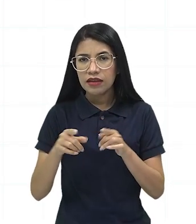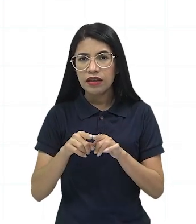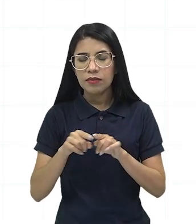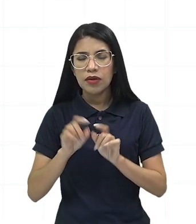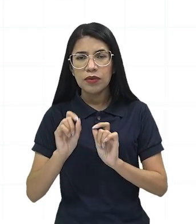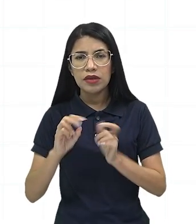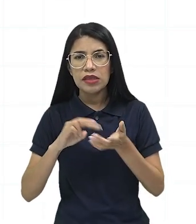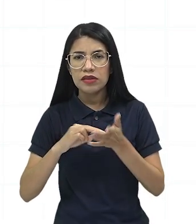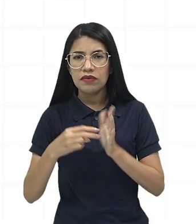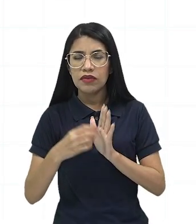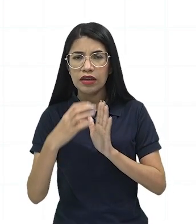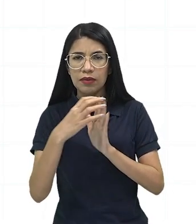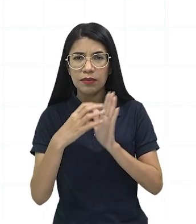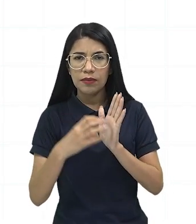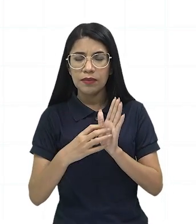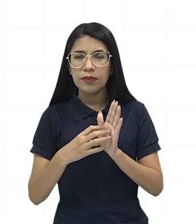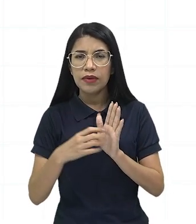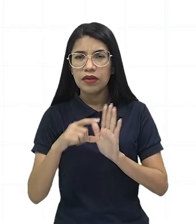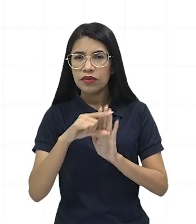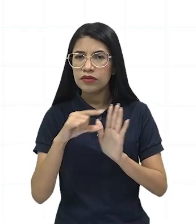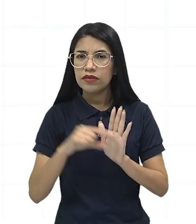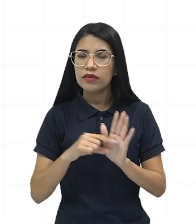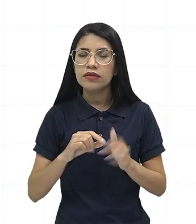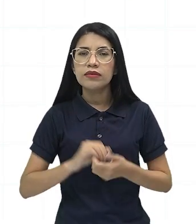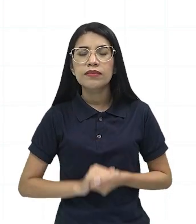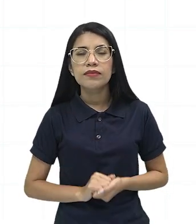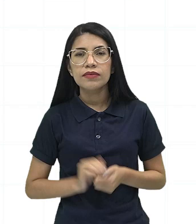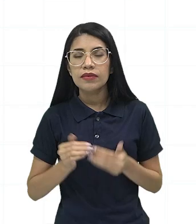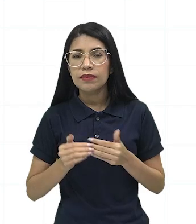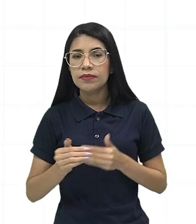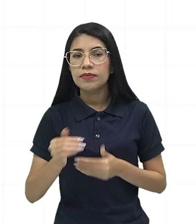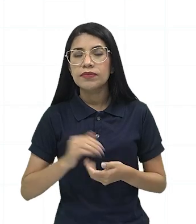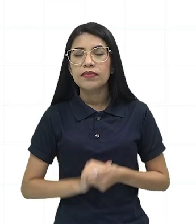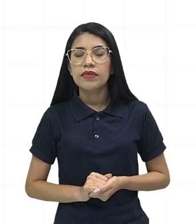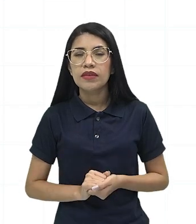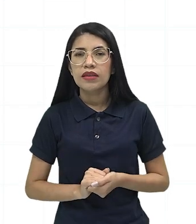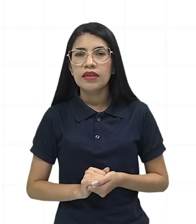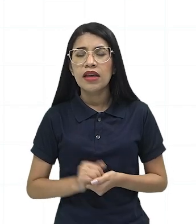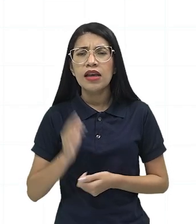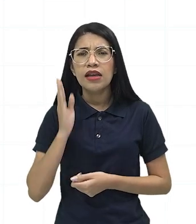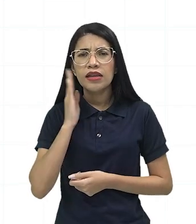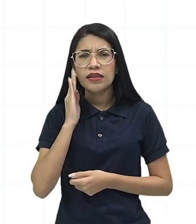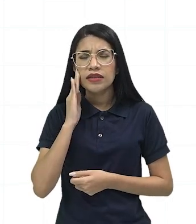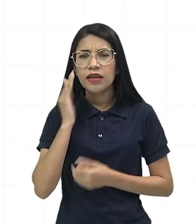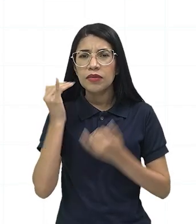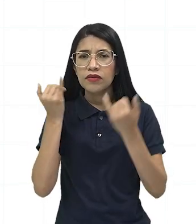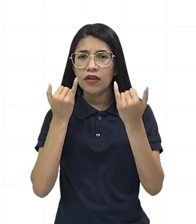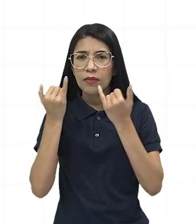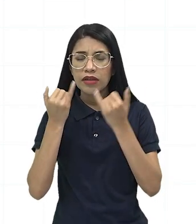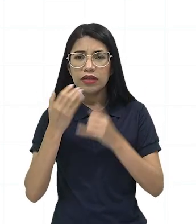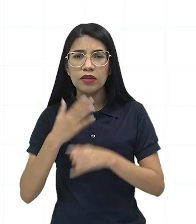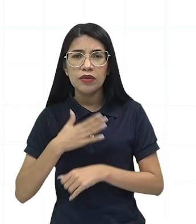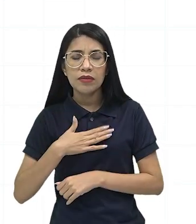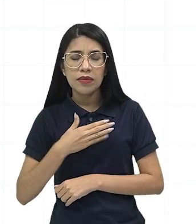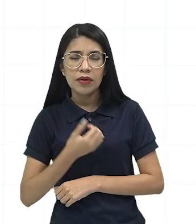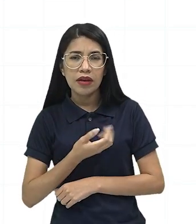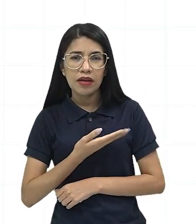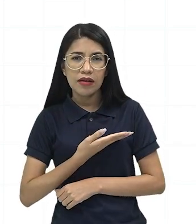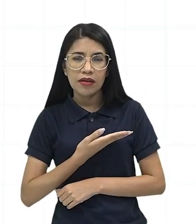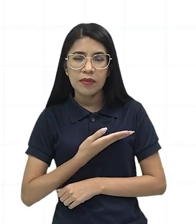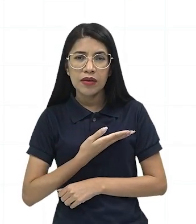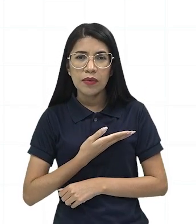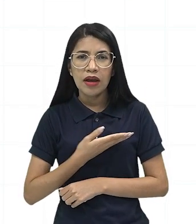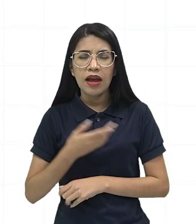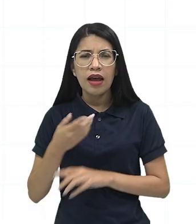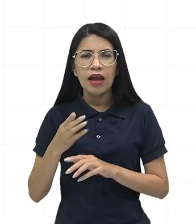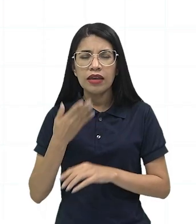verdade o que são estrofes e versos. Na sequência nós temos sabeis notícias do meu amigo, aquele que não